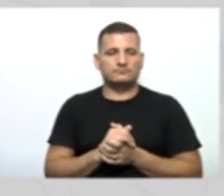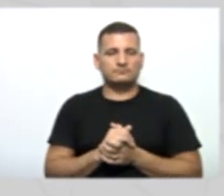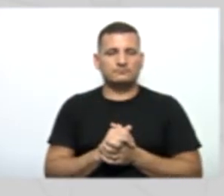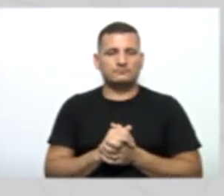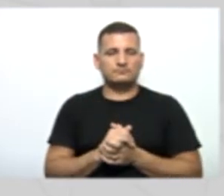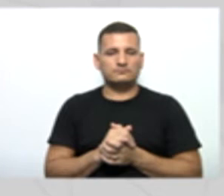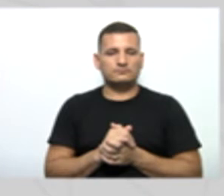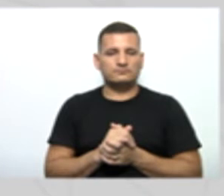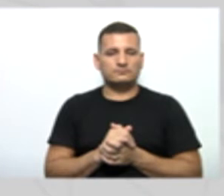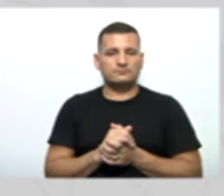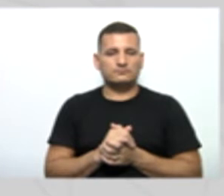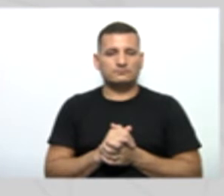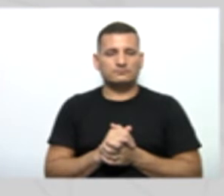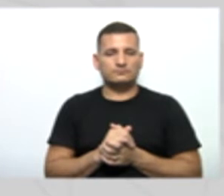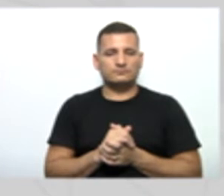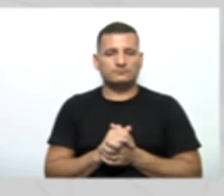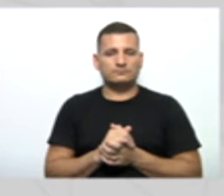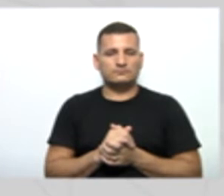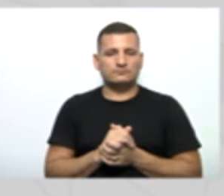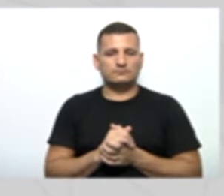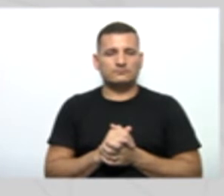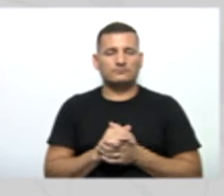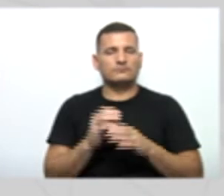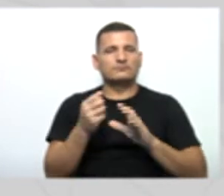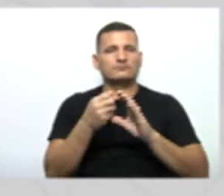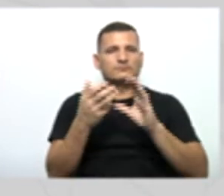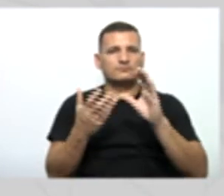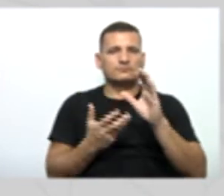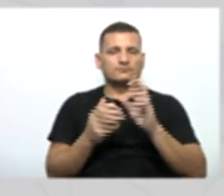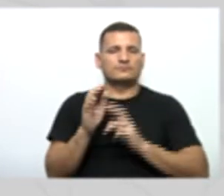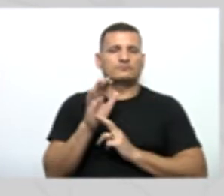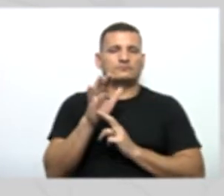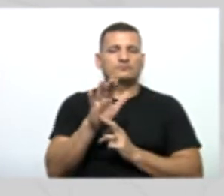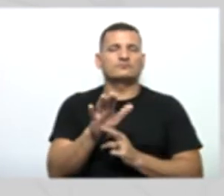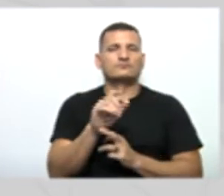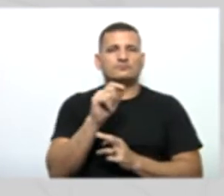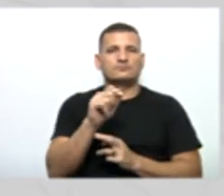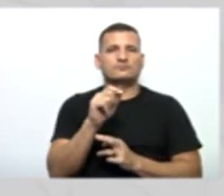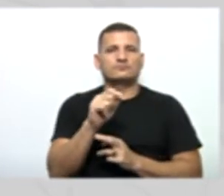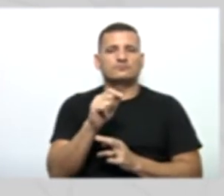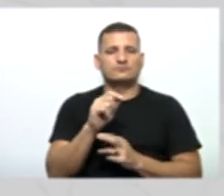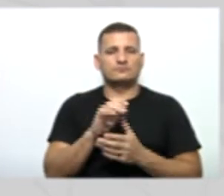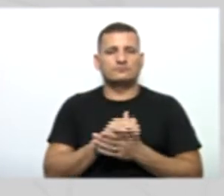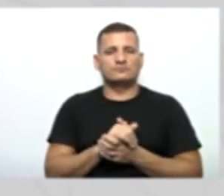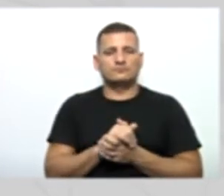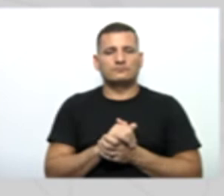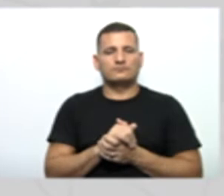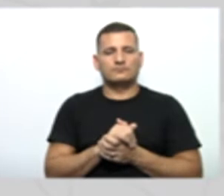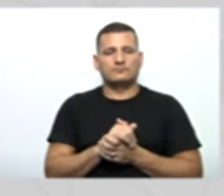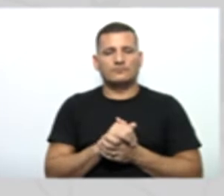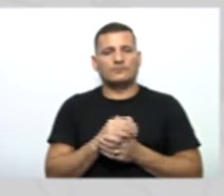Sobre os atributos, né? Representam um conjunto de características, né? O estado